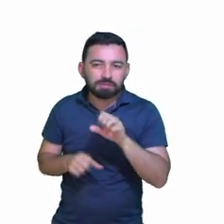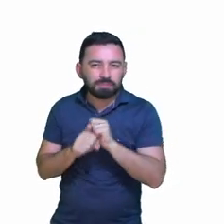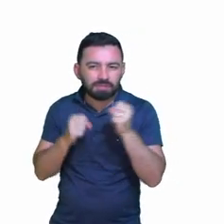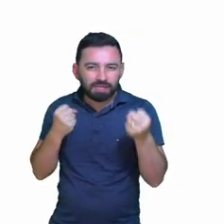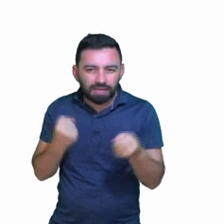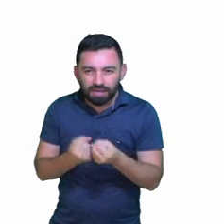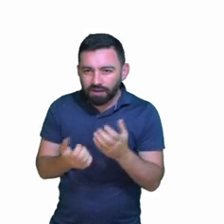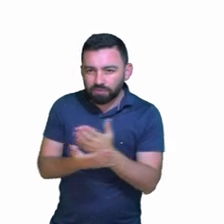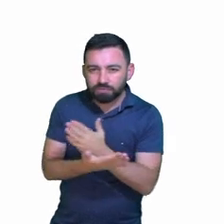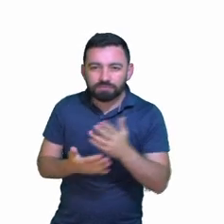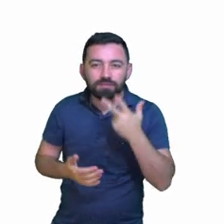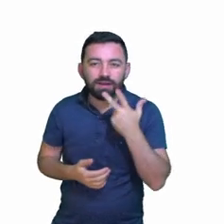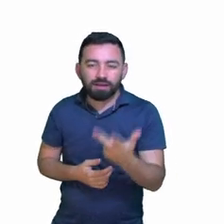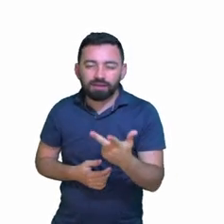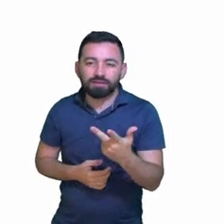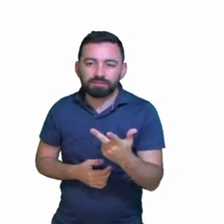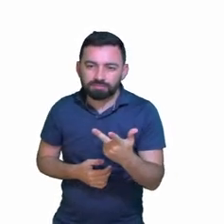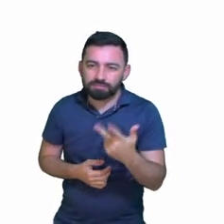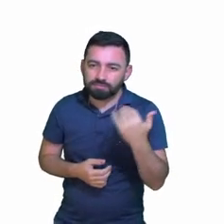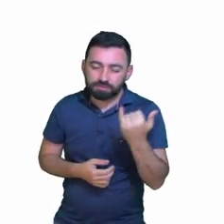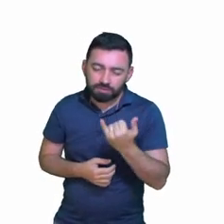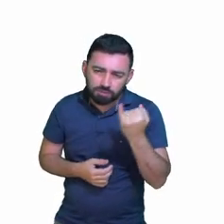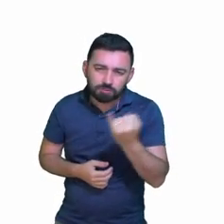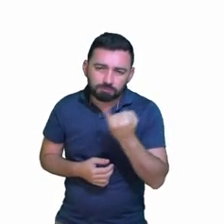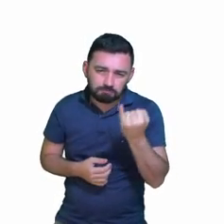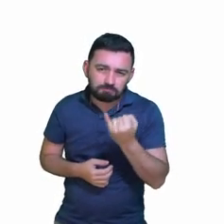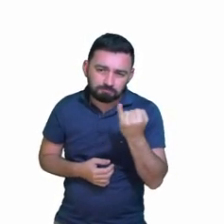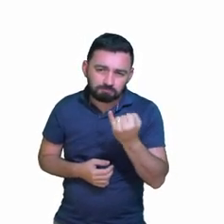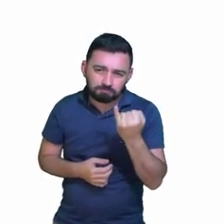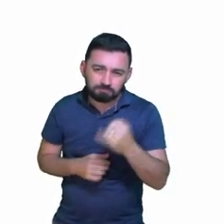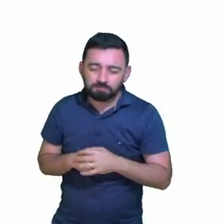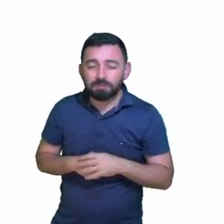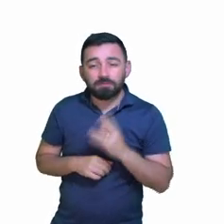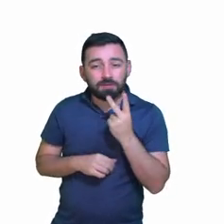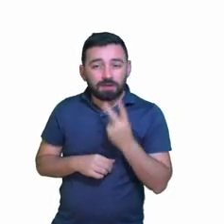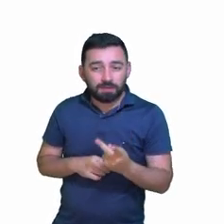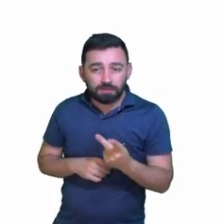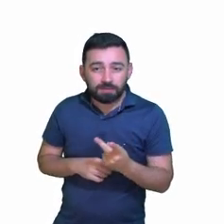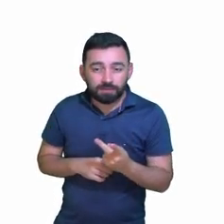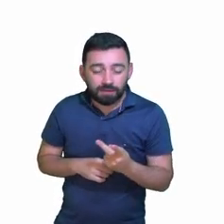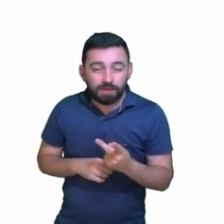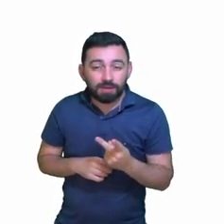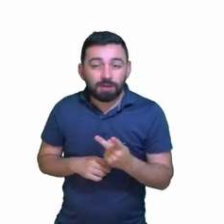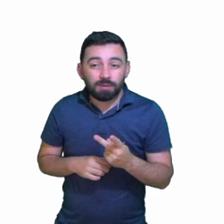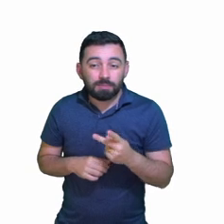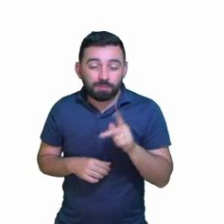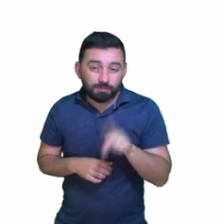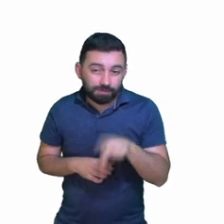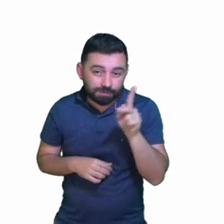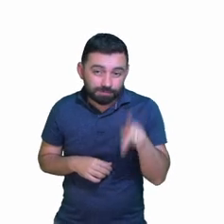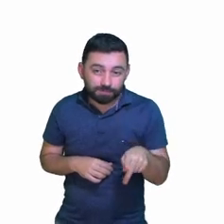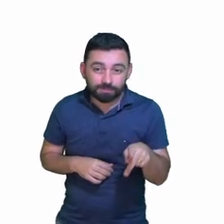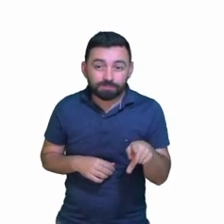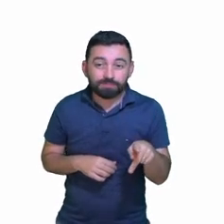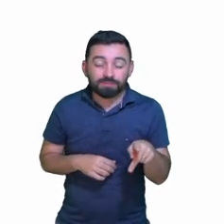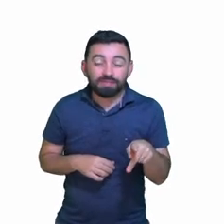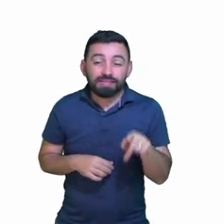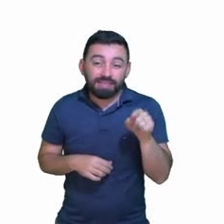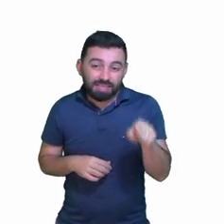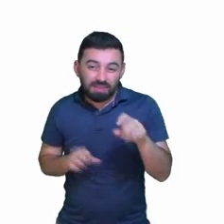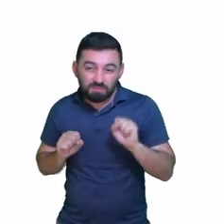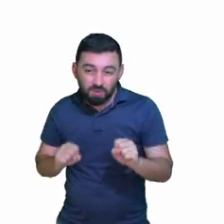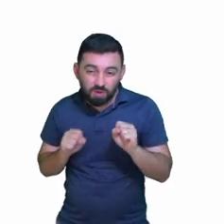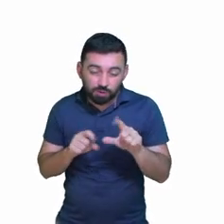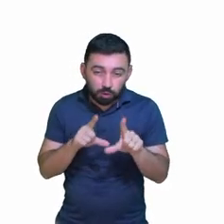pontuando para vocês acho que é extremamente pertinente falar eh do professor para que ele possa eleger as estratégias